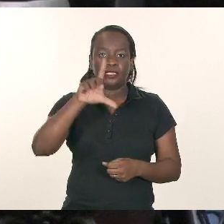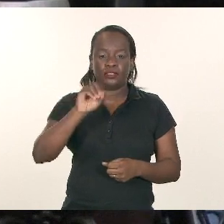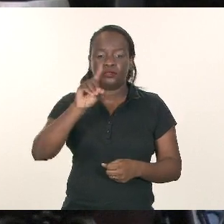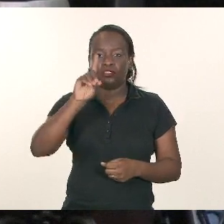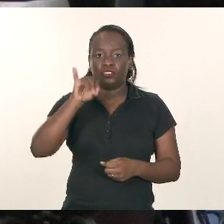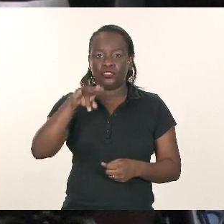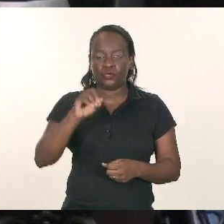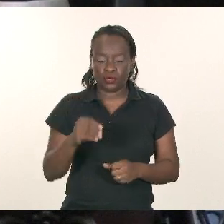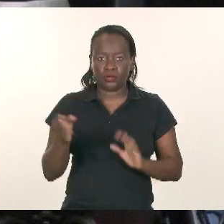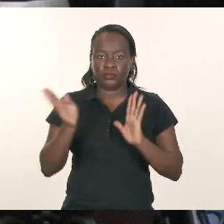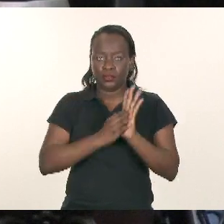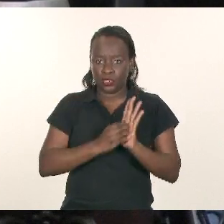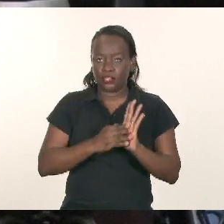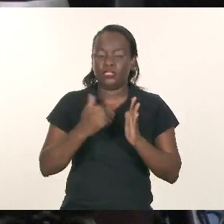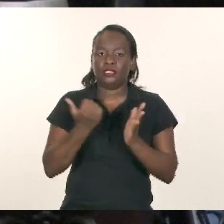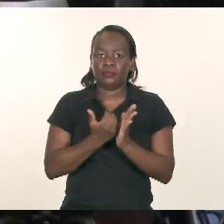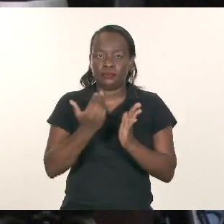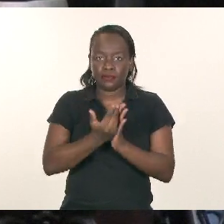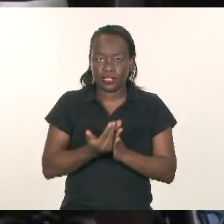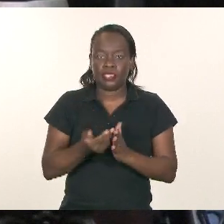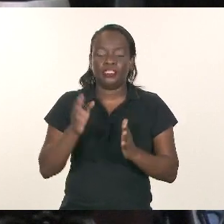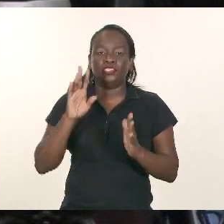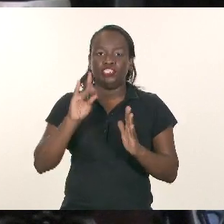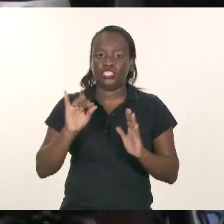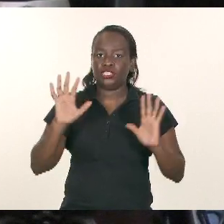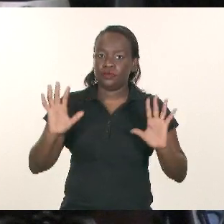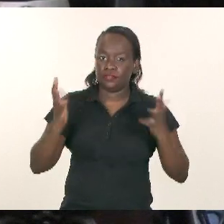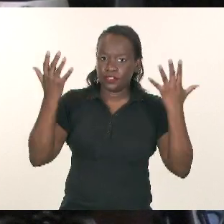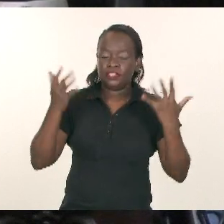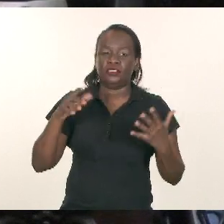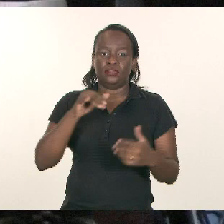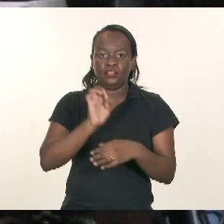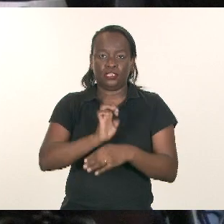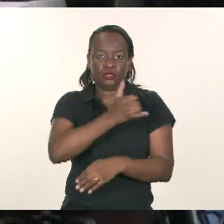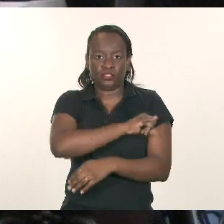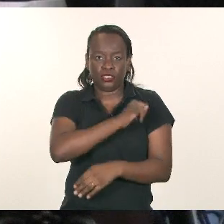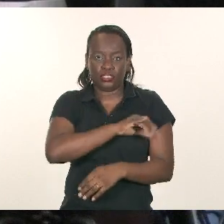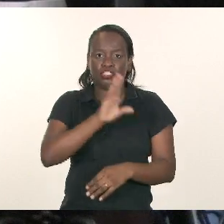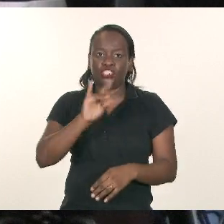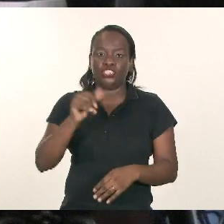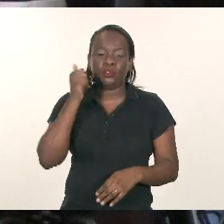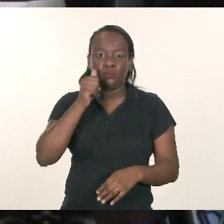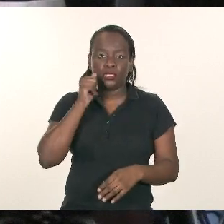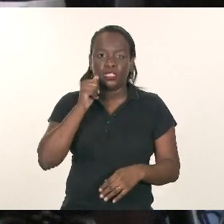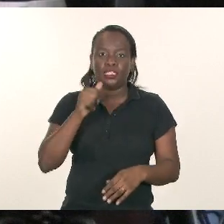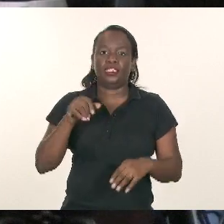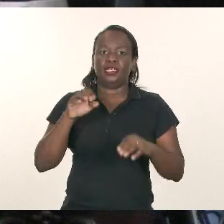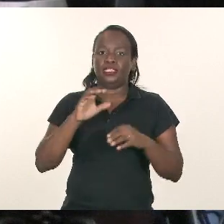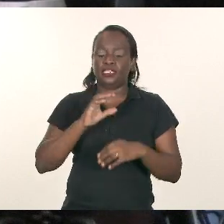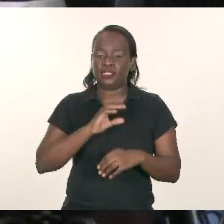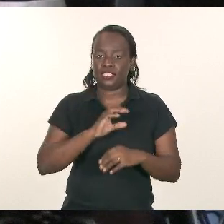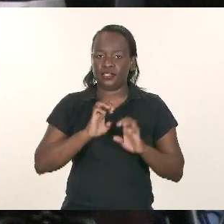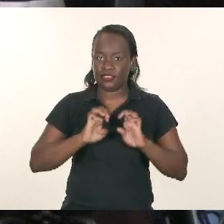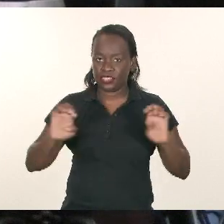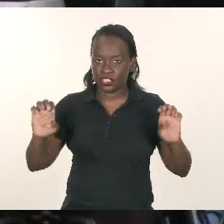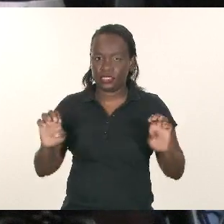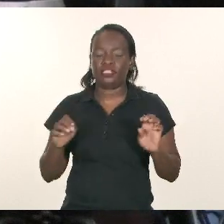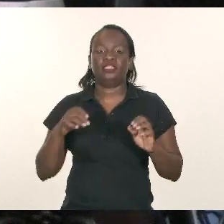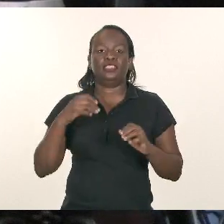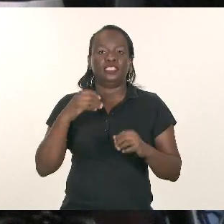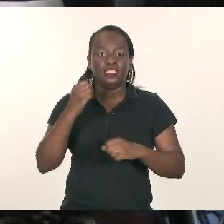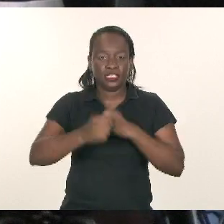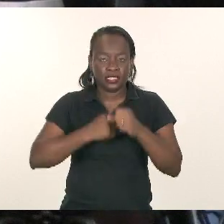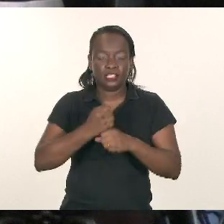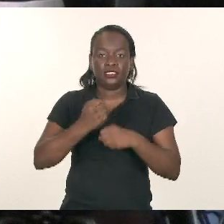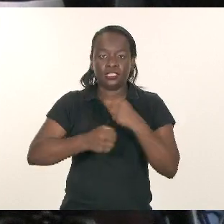que inclui no anexo da consolidação de datas comemorativas do Estado do Rio de Janeiro, o Dia da Mulher Cristã Evangélica, a ser comemorado anualmente no dia